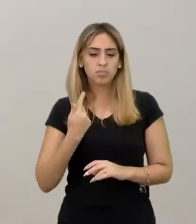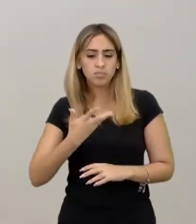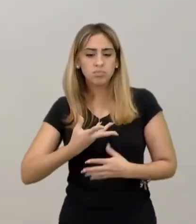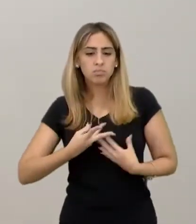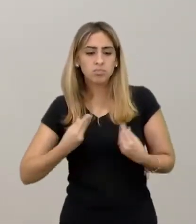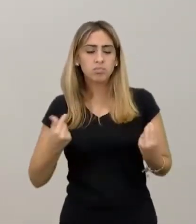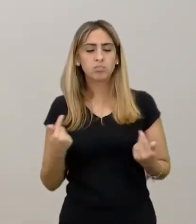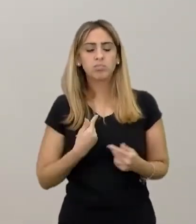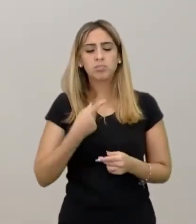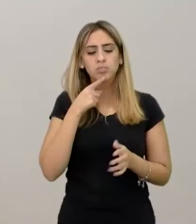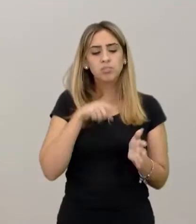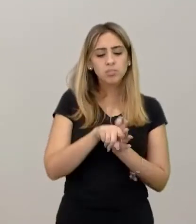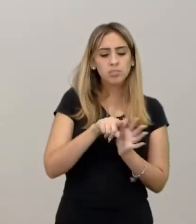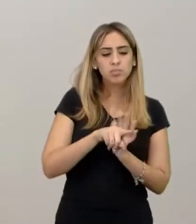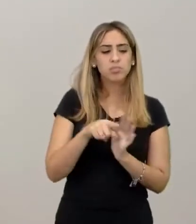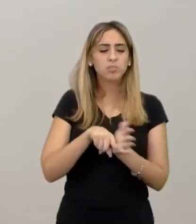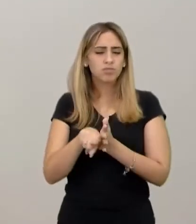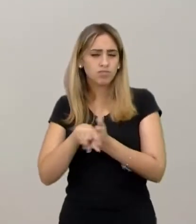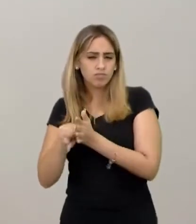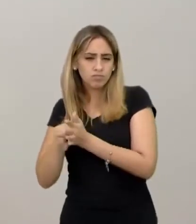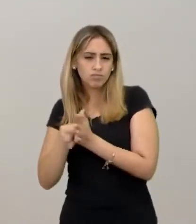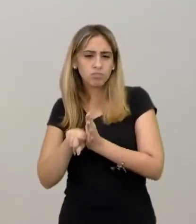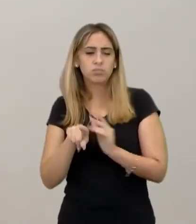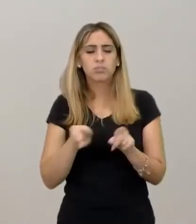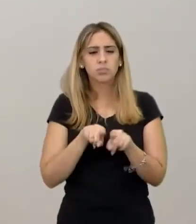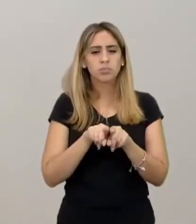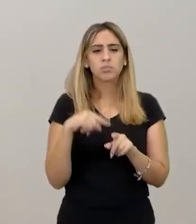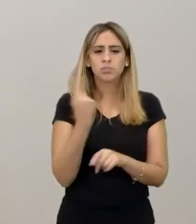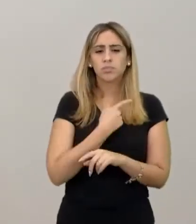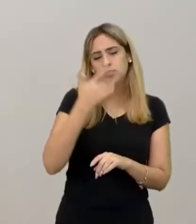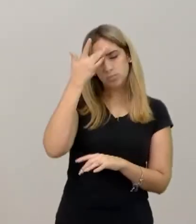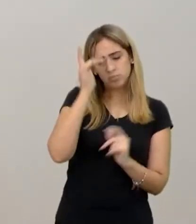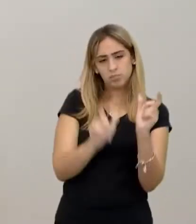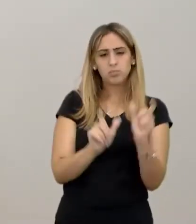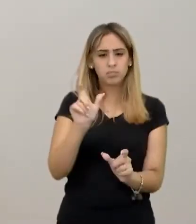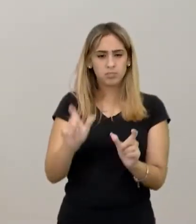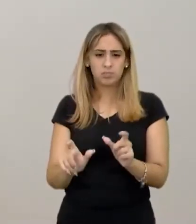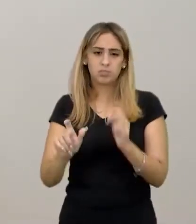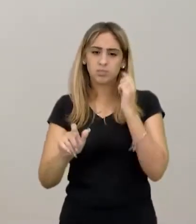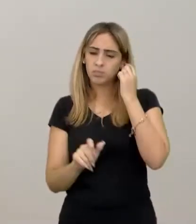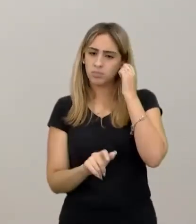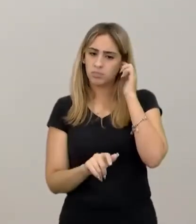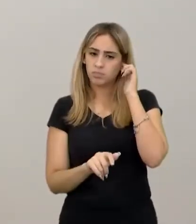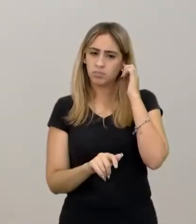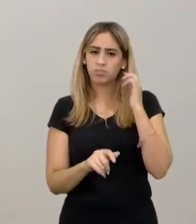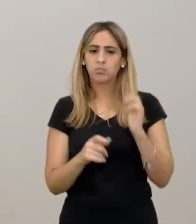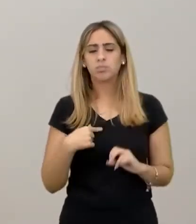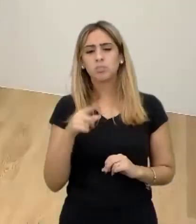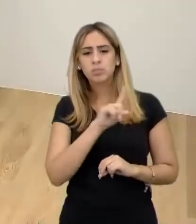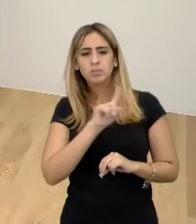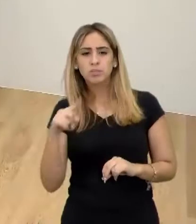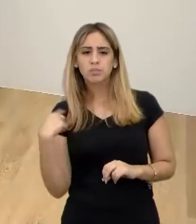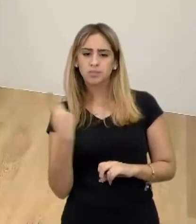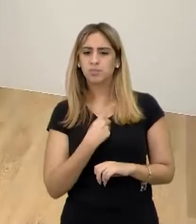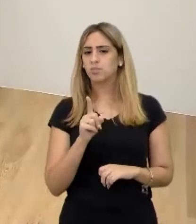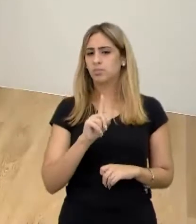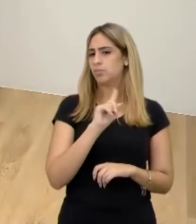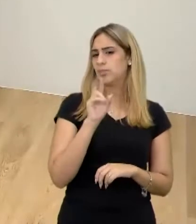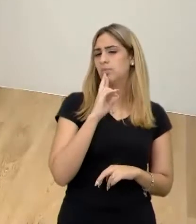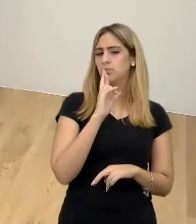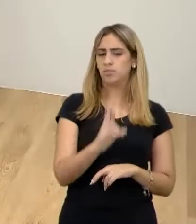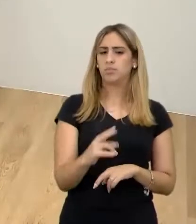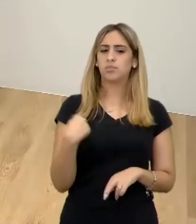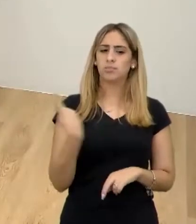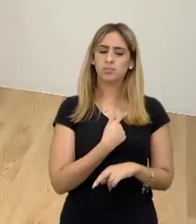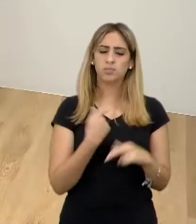é questionador, investigativo, né? Nós somos pessoas que um não pra gente não é resposta. A